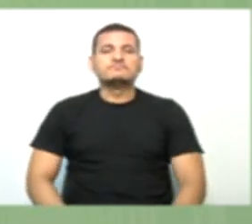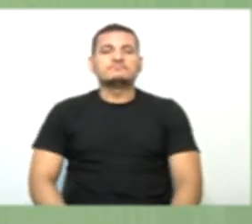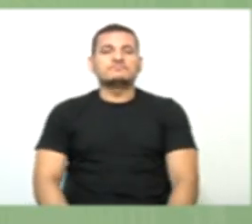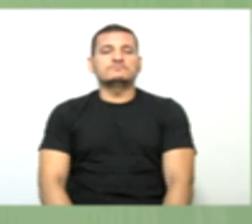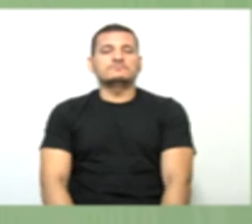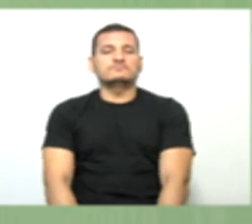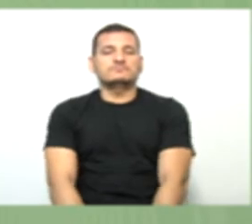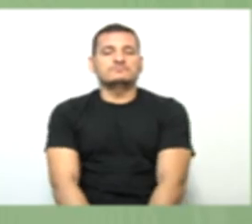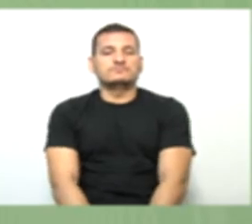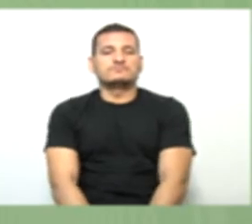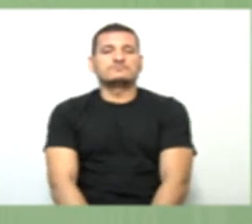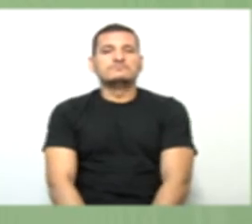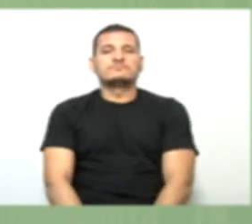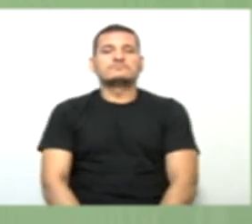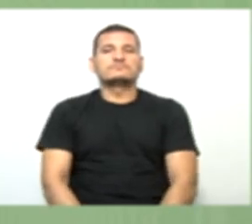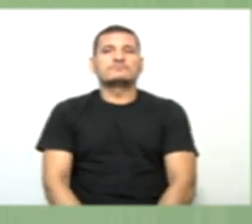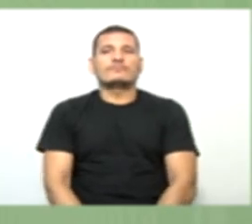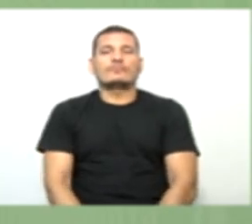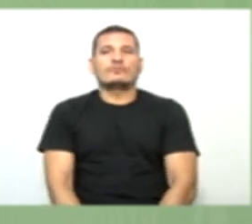exemplo.